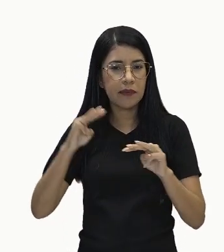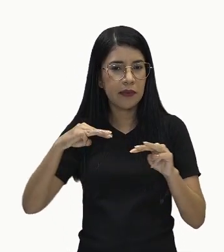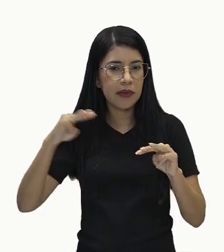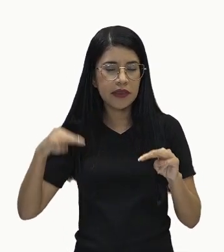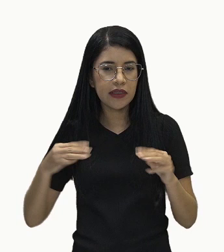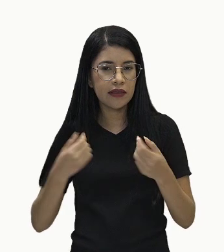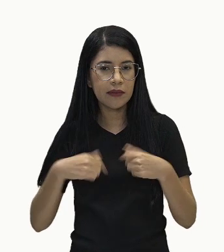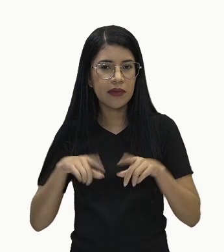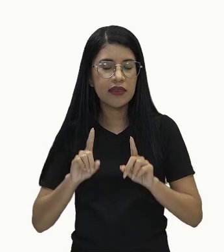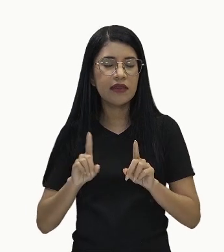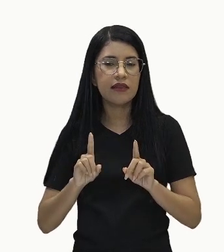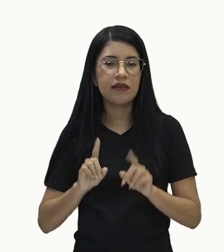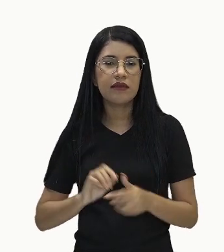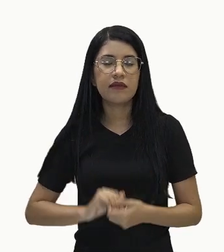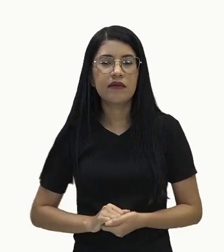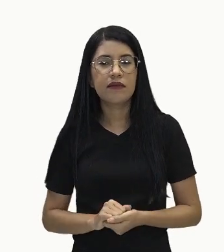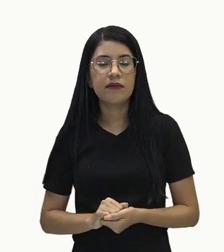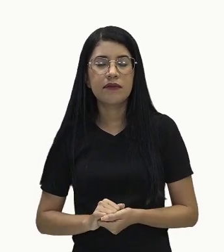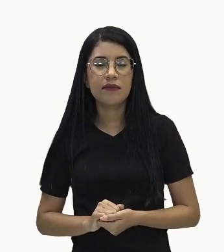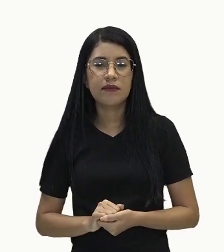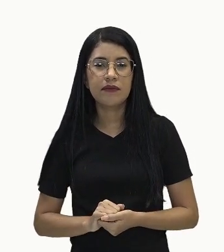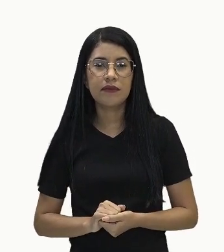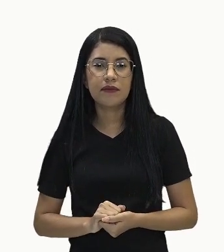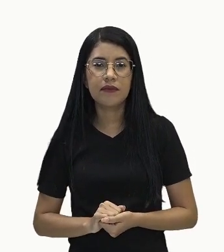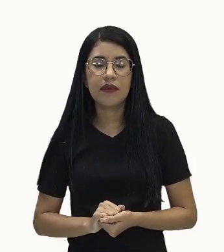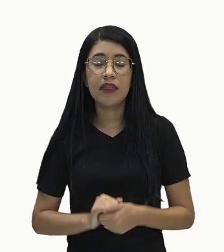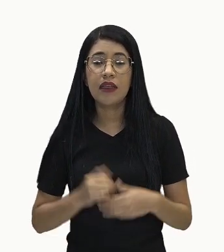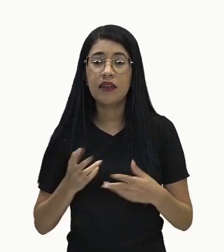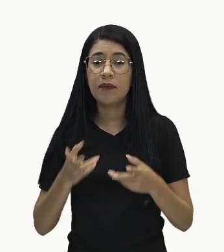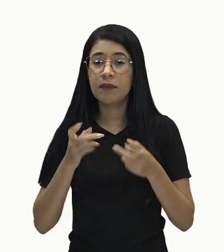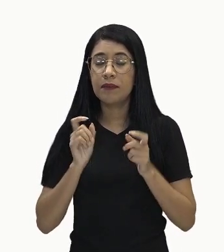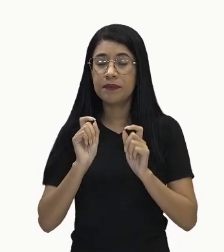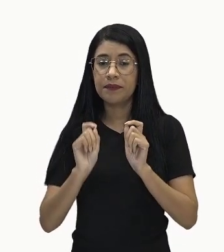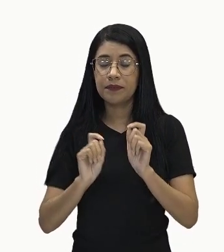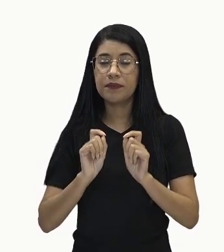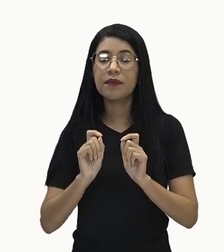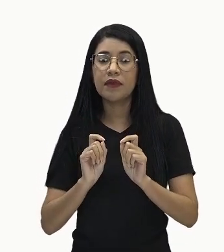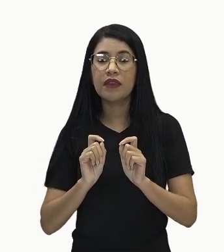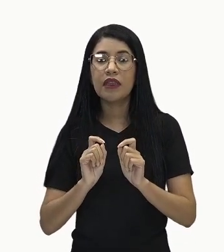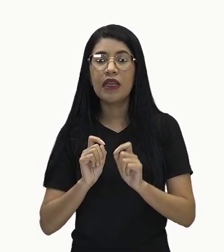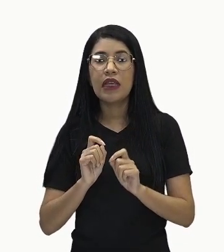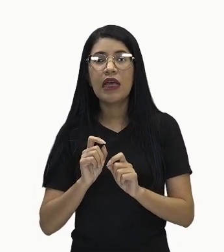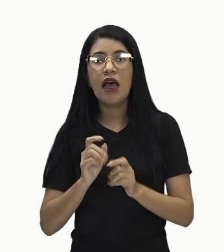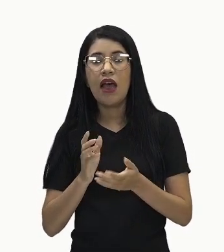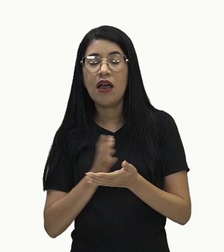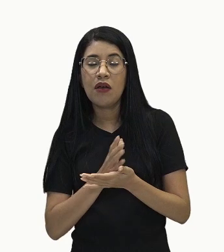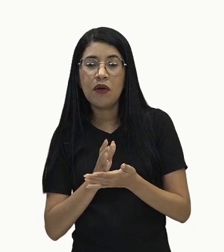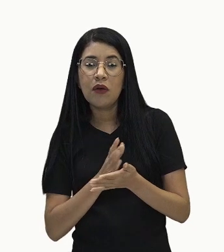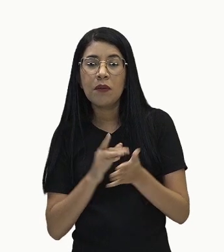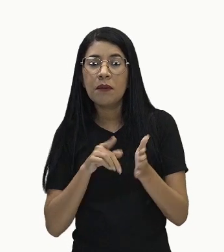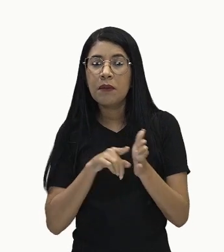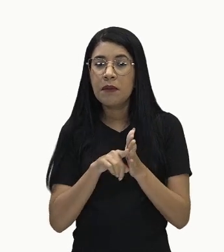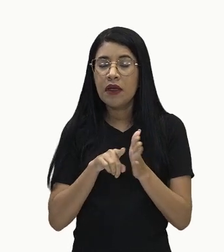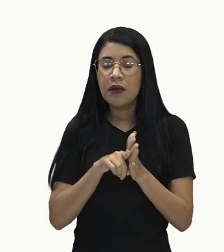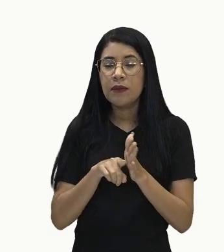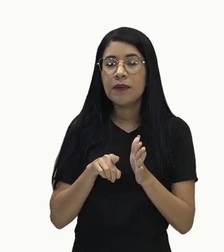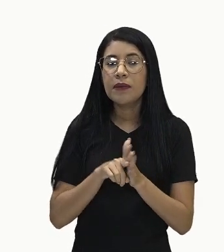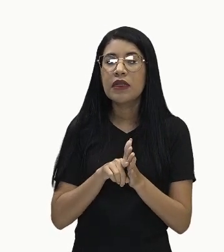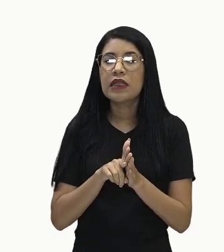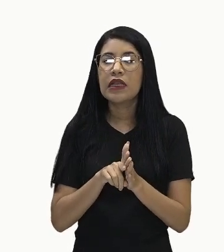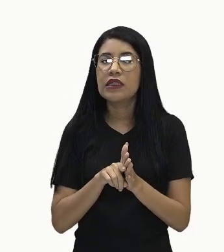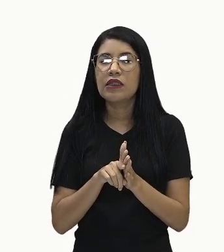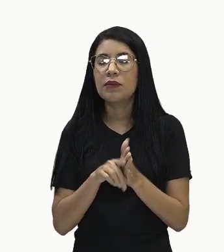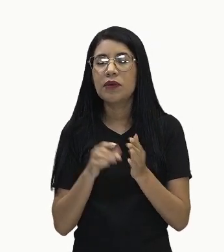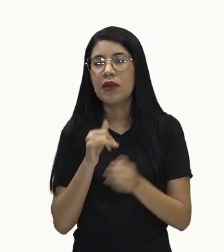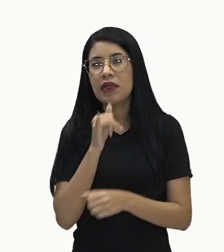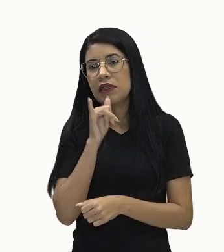o trabalho, né? A preocupação de calcular esses valores, muito menos o desvio padrão.